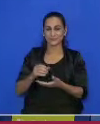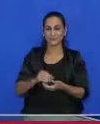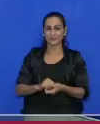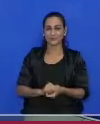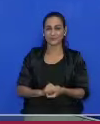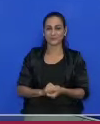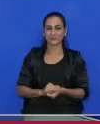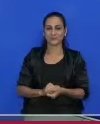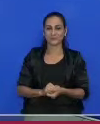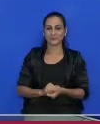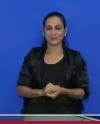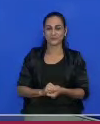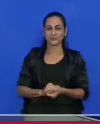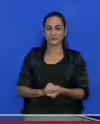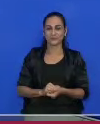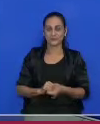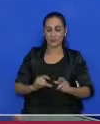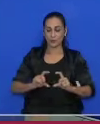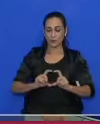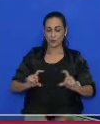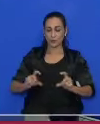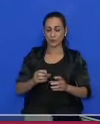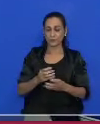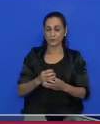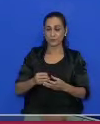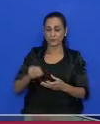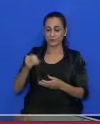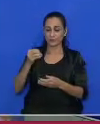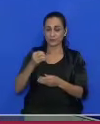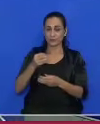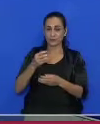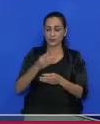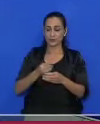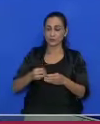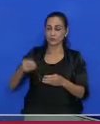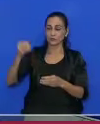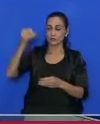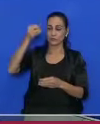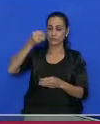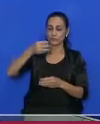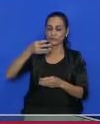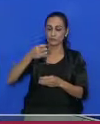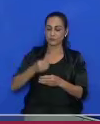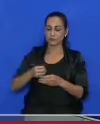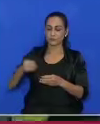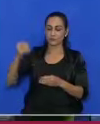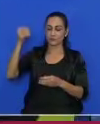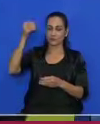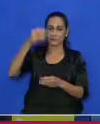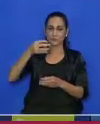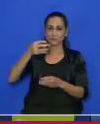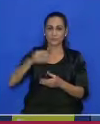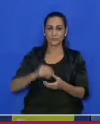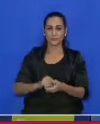suporte inferior, para que possamos agora colocar as bolas